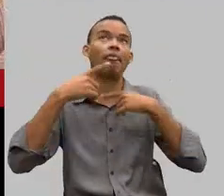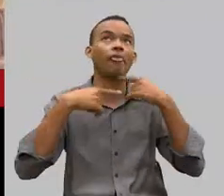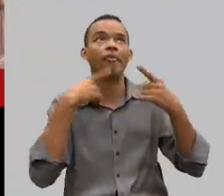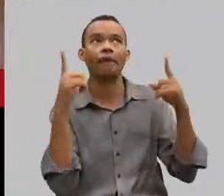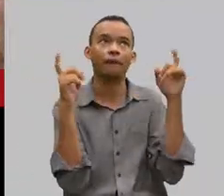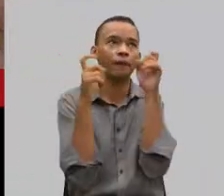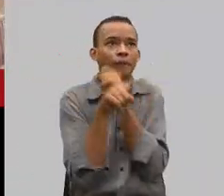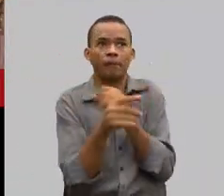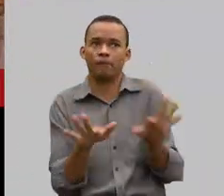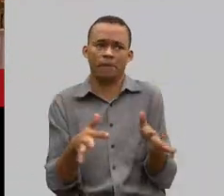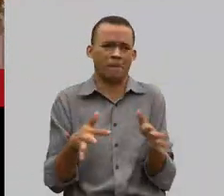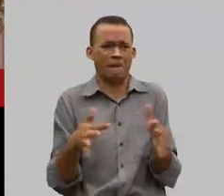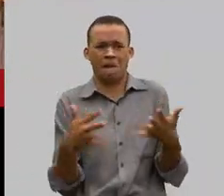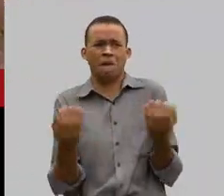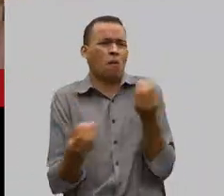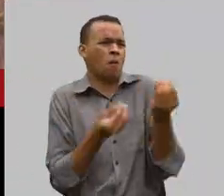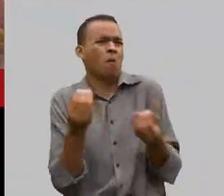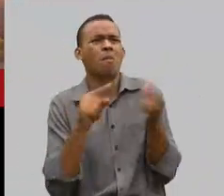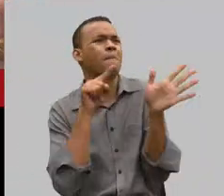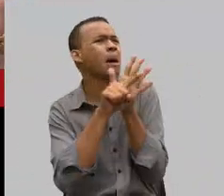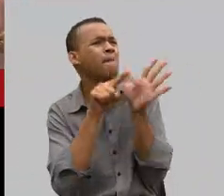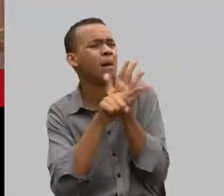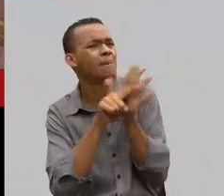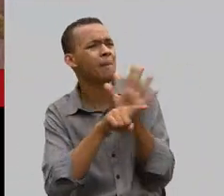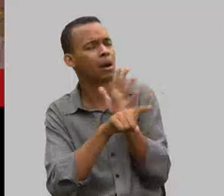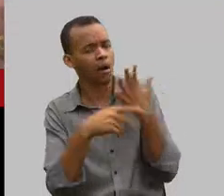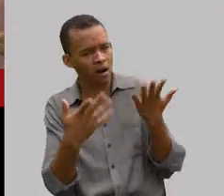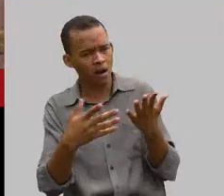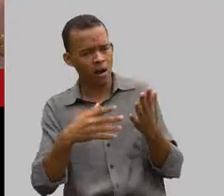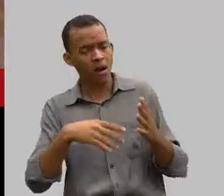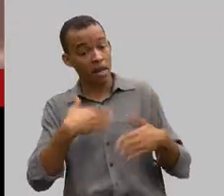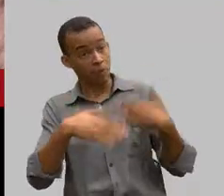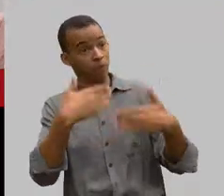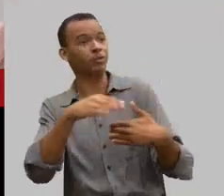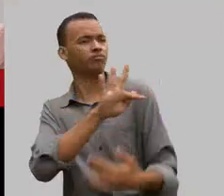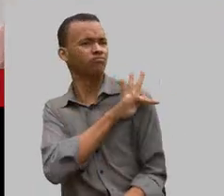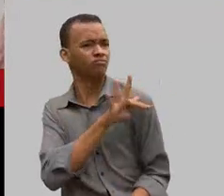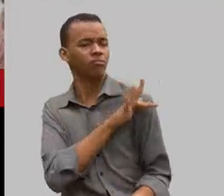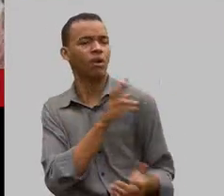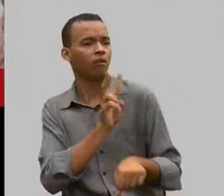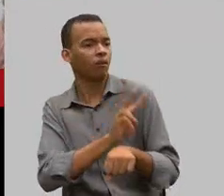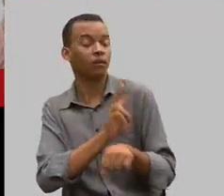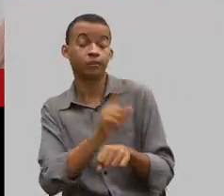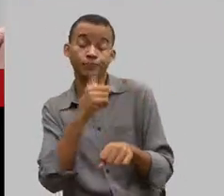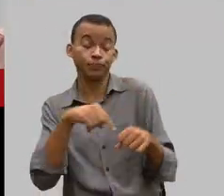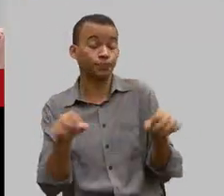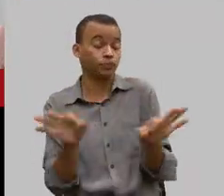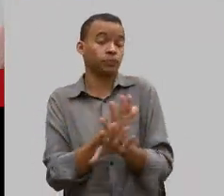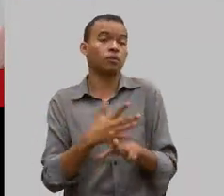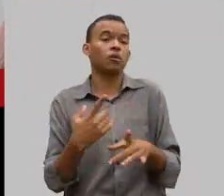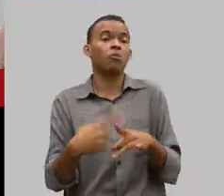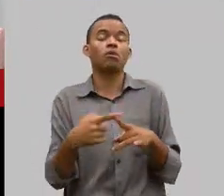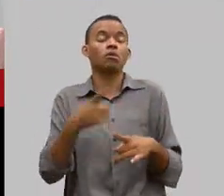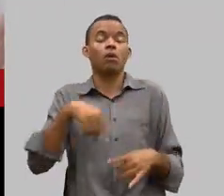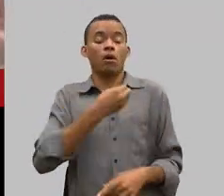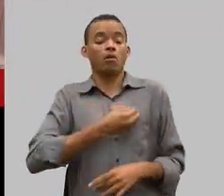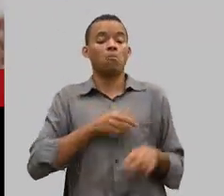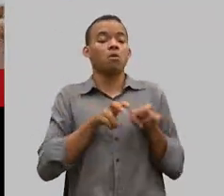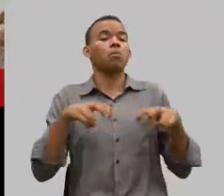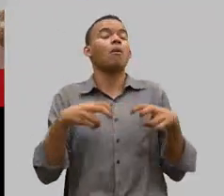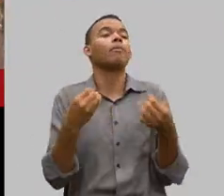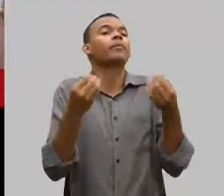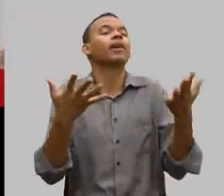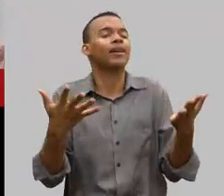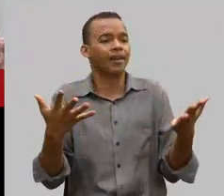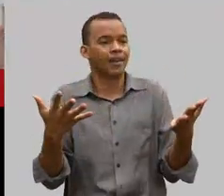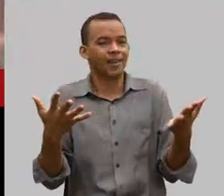fica nervoso ou não aceita ser questionado num processo de fiscalização aí nós podemos fechar para que que nós estamos aqui porque se no